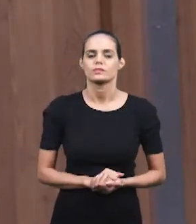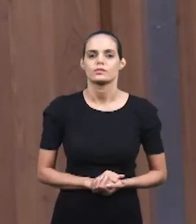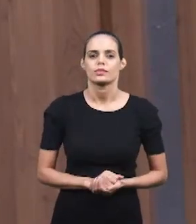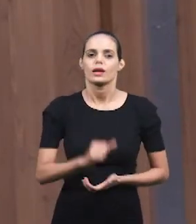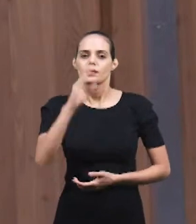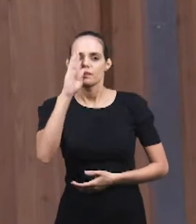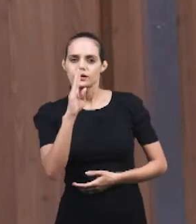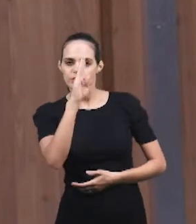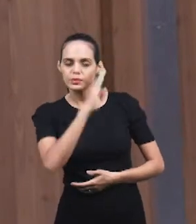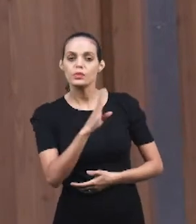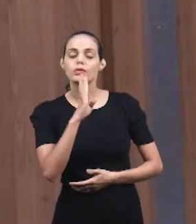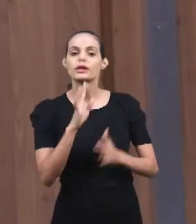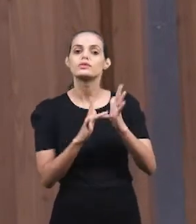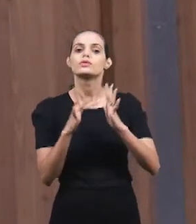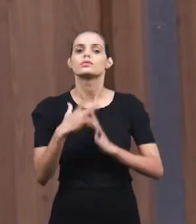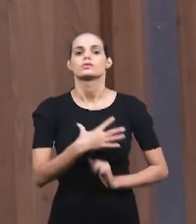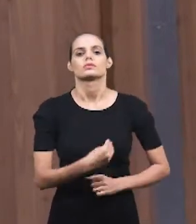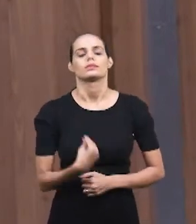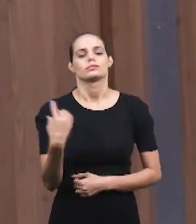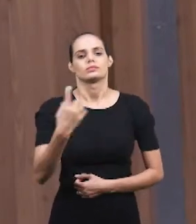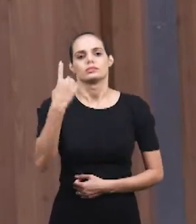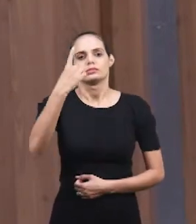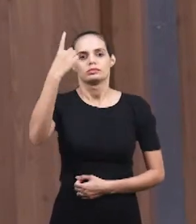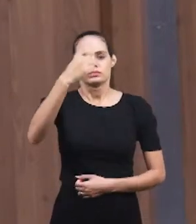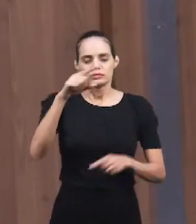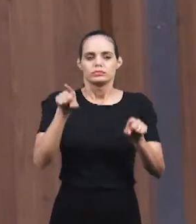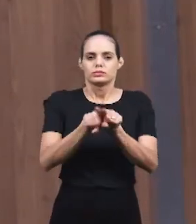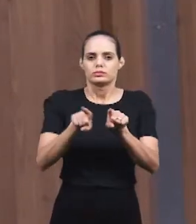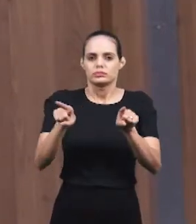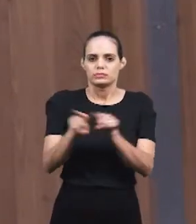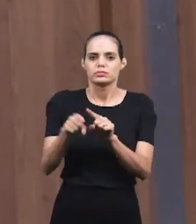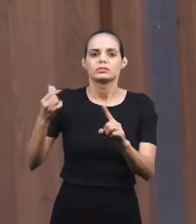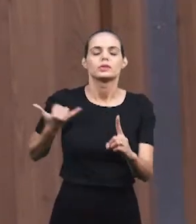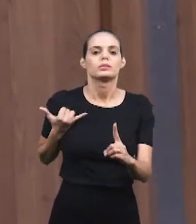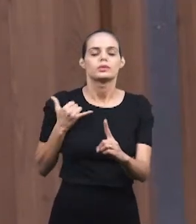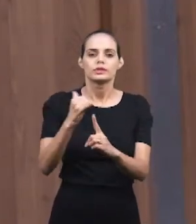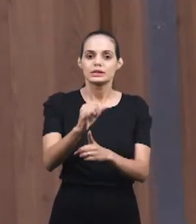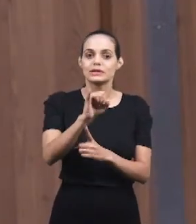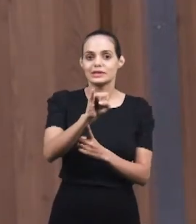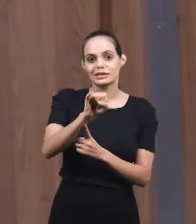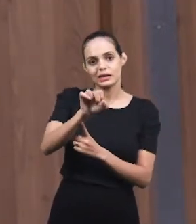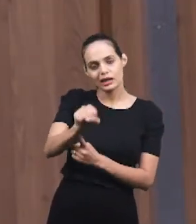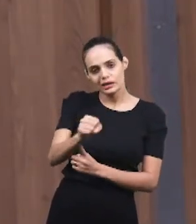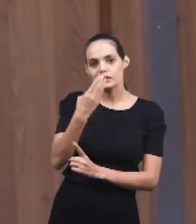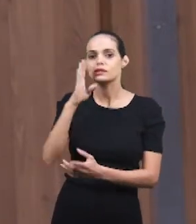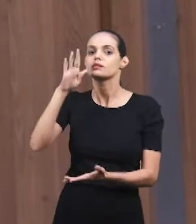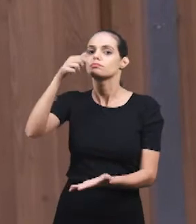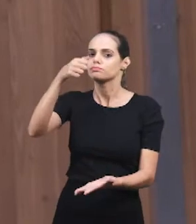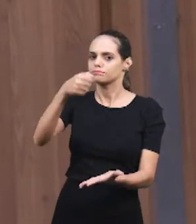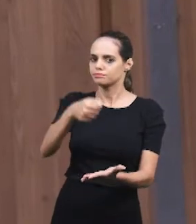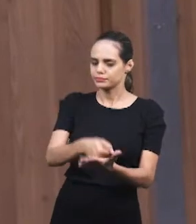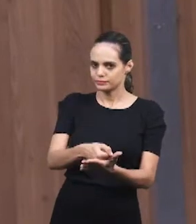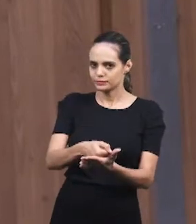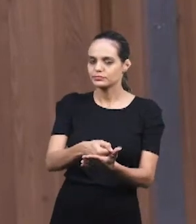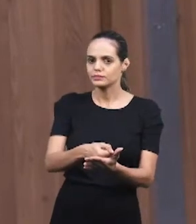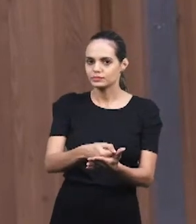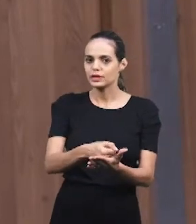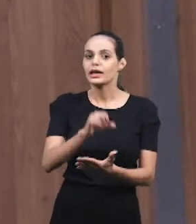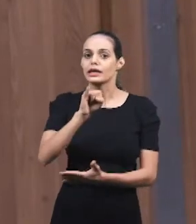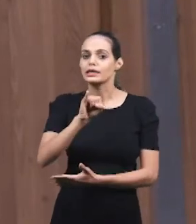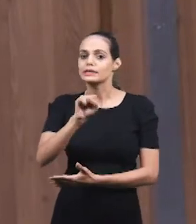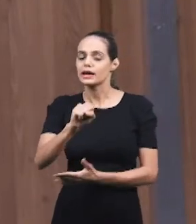reconhece Jesus como filho de Davi e a profecia de Isaías se cumpre. Então, a profecia de Isaías, capítulo